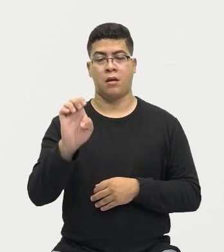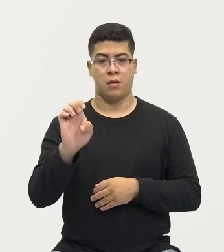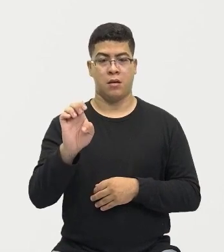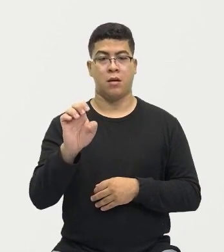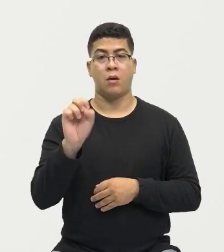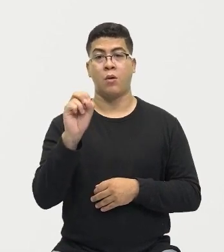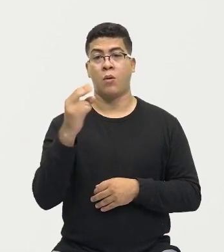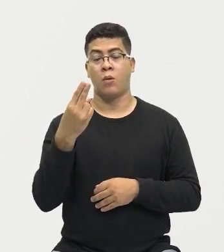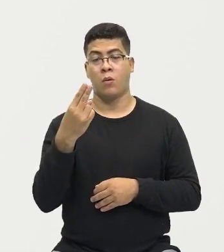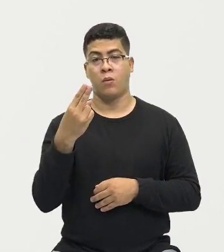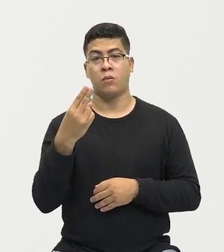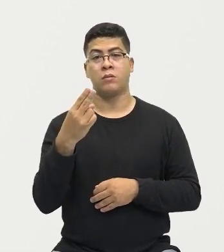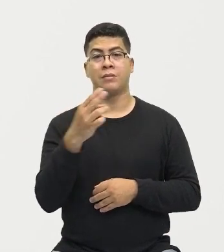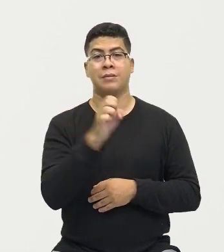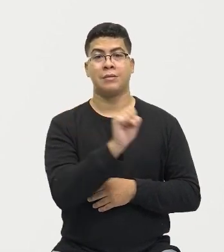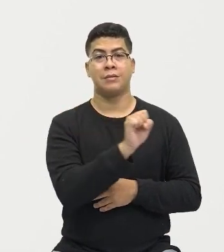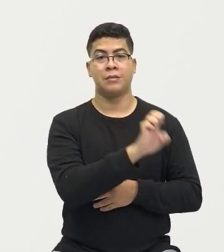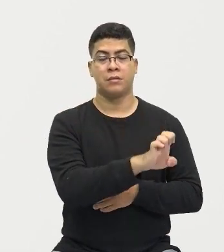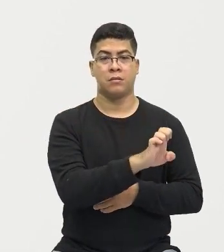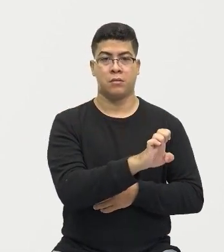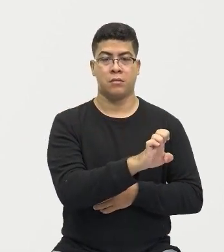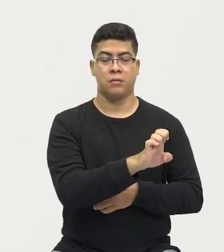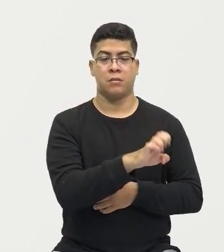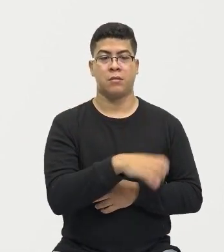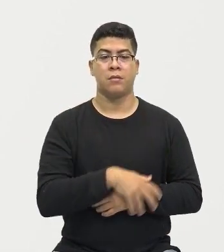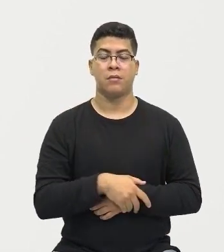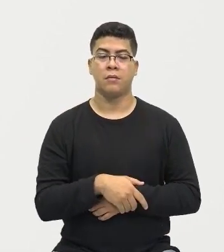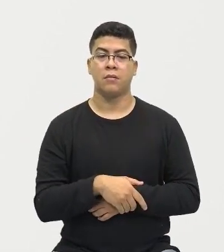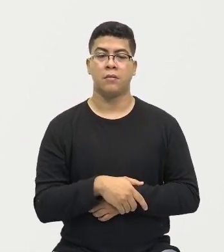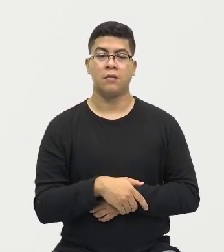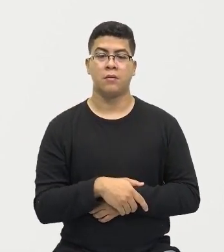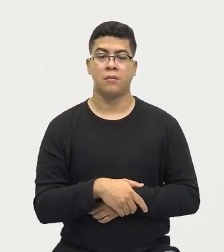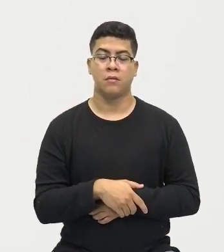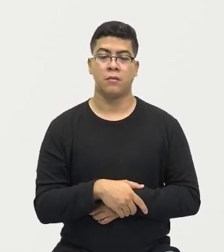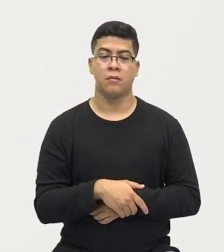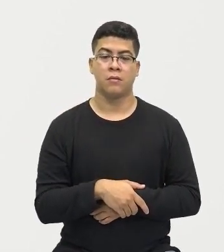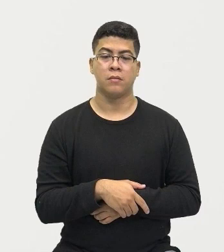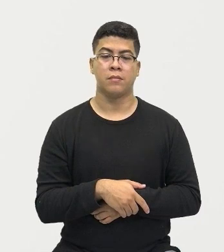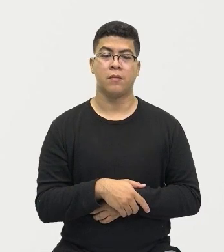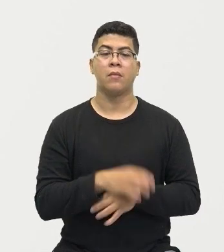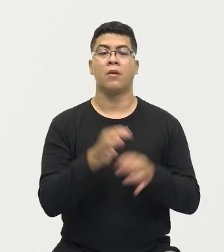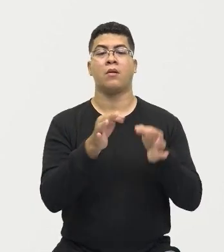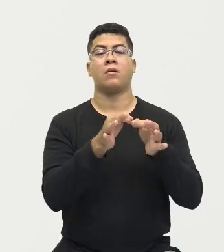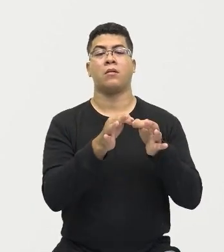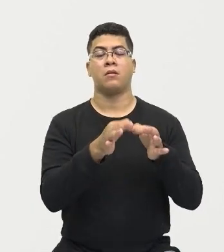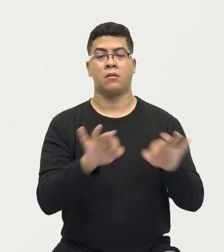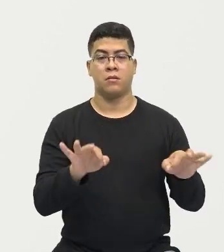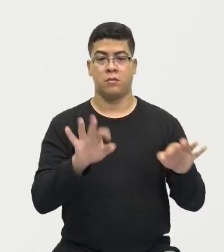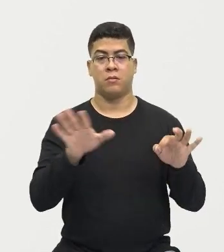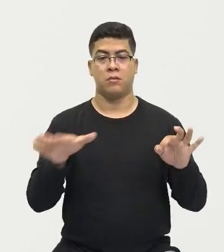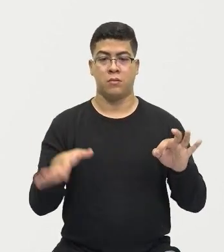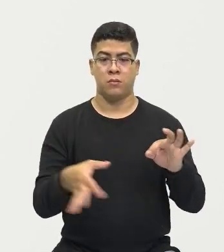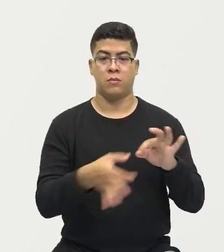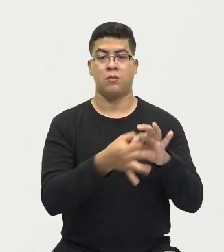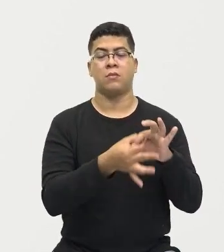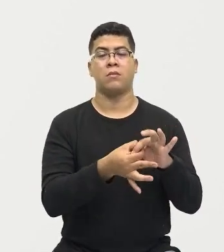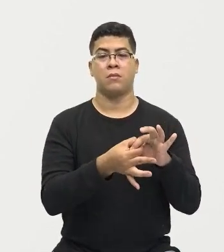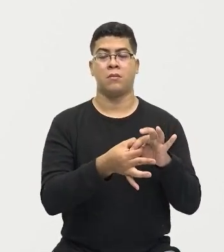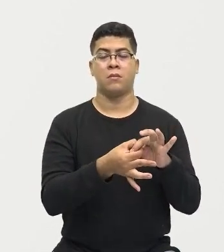escalará todos os titulares para o jogo de domingo. Oração subordinada. Tem